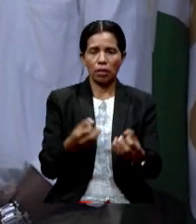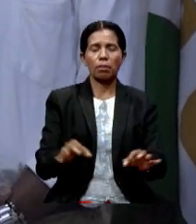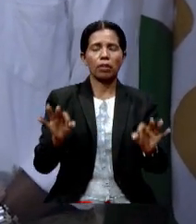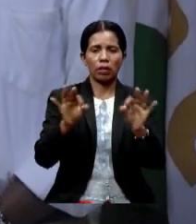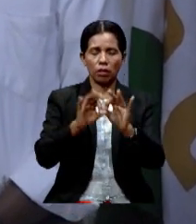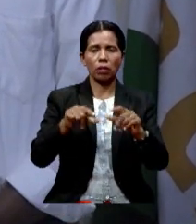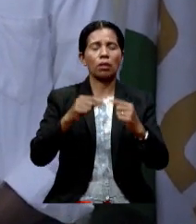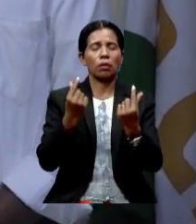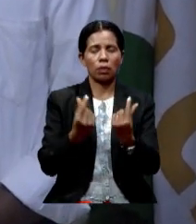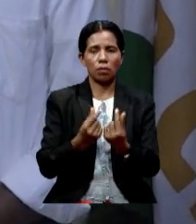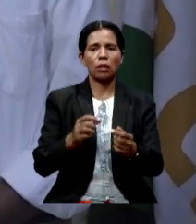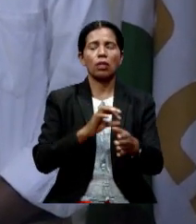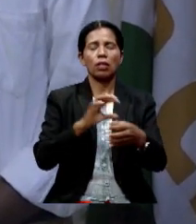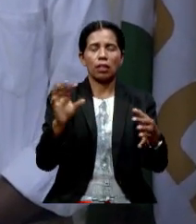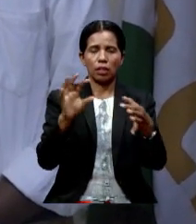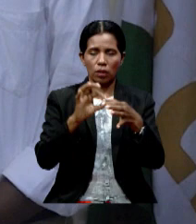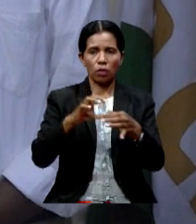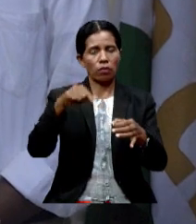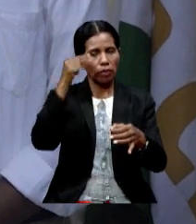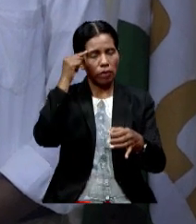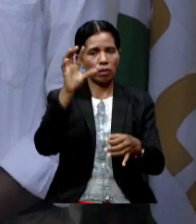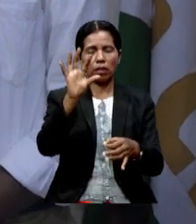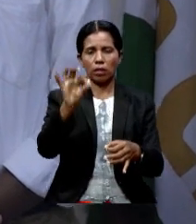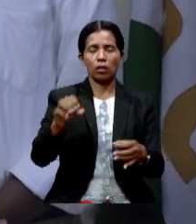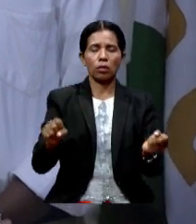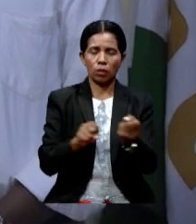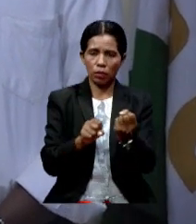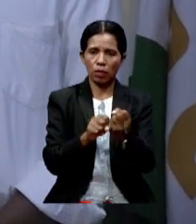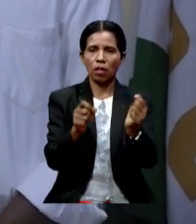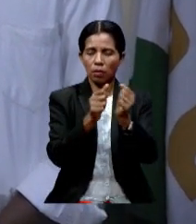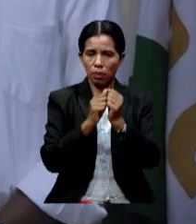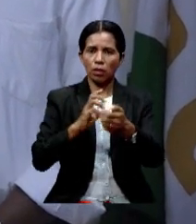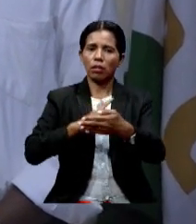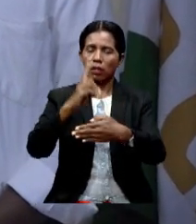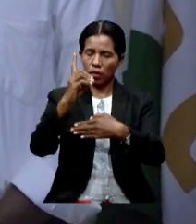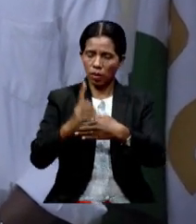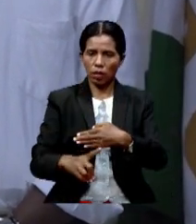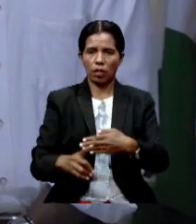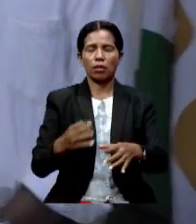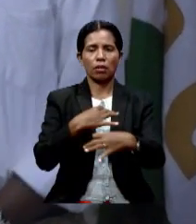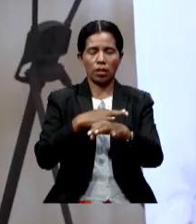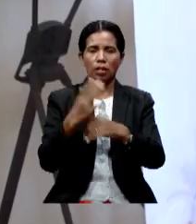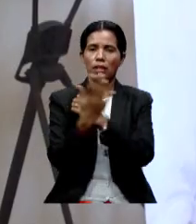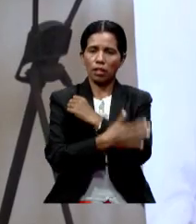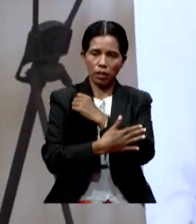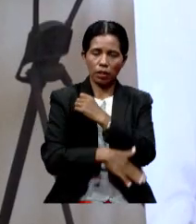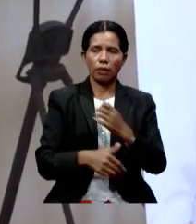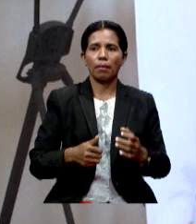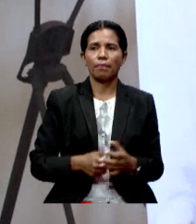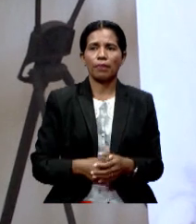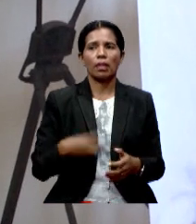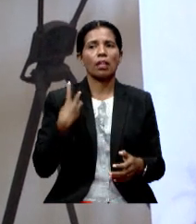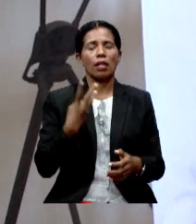plataforma coligação ba formação governo da CIA, ma contribuição a mútuo ba desenvolvimento a tu radianação. Bami